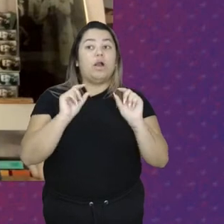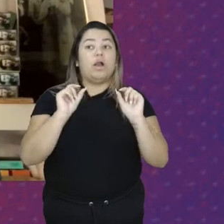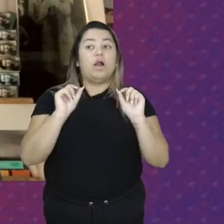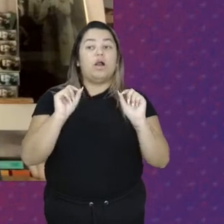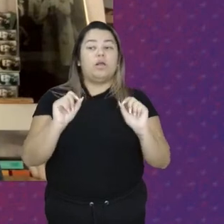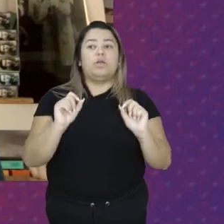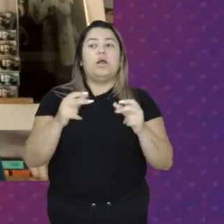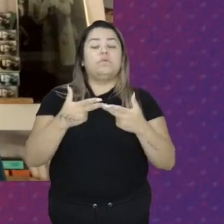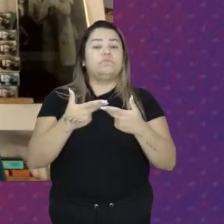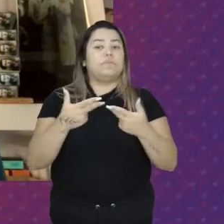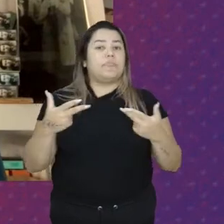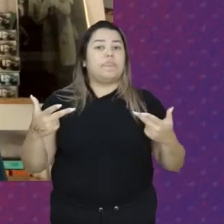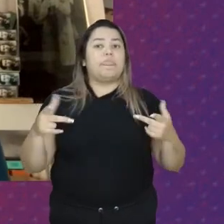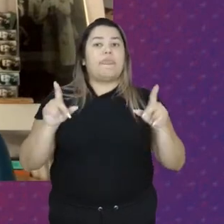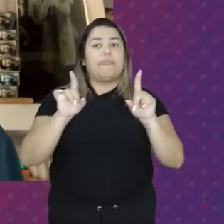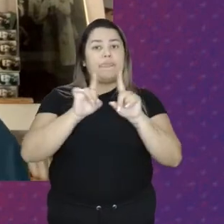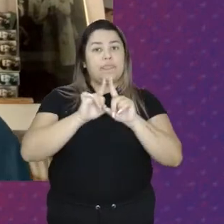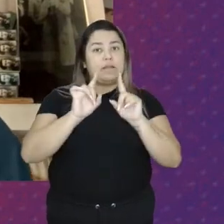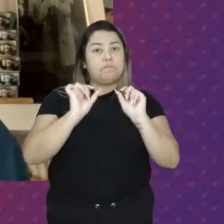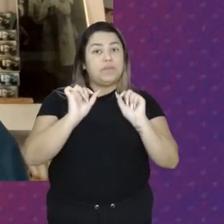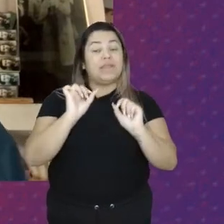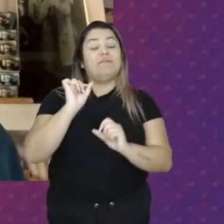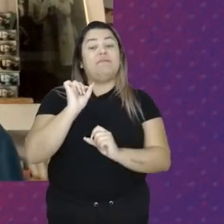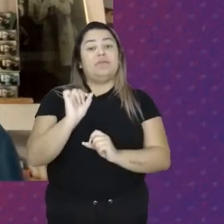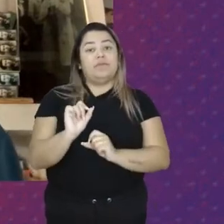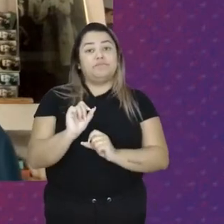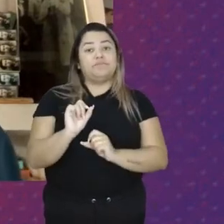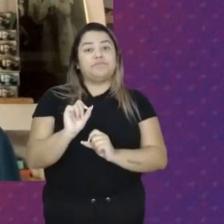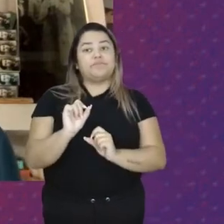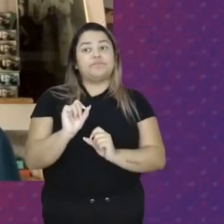as situações em que